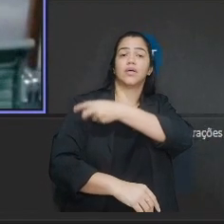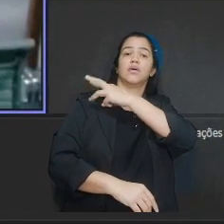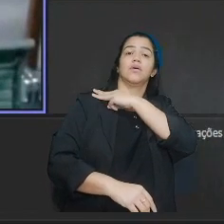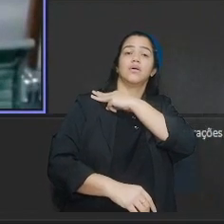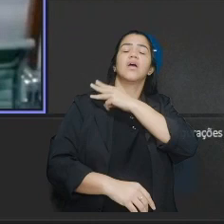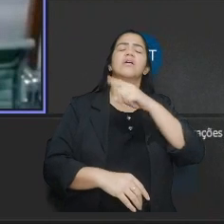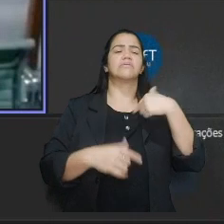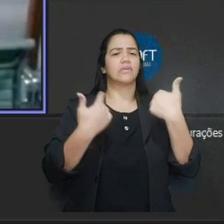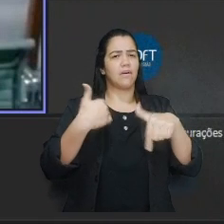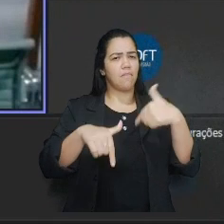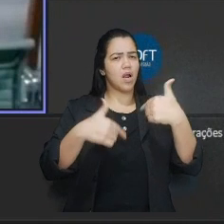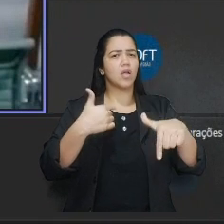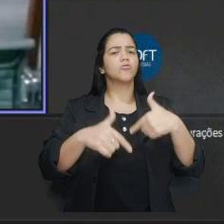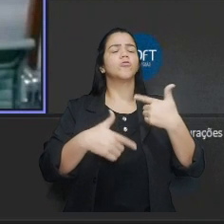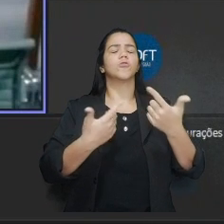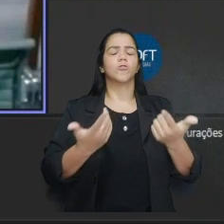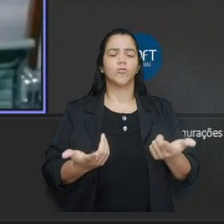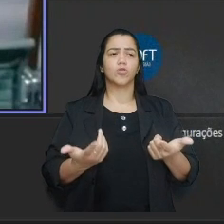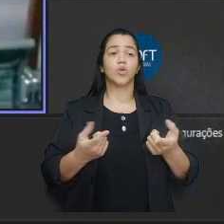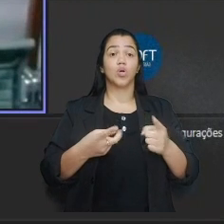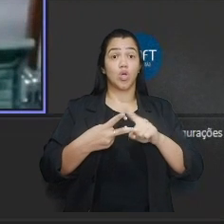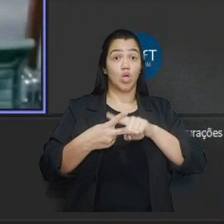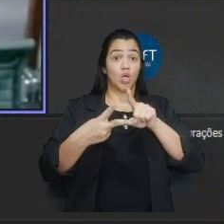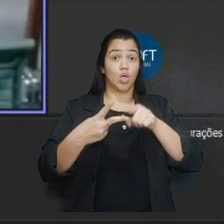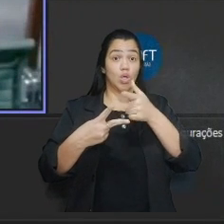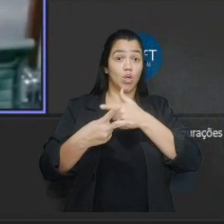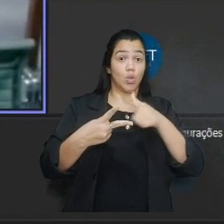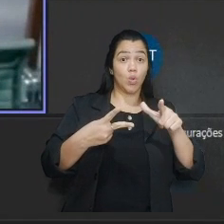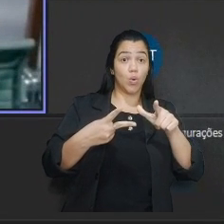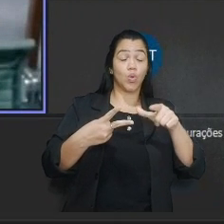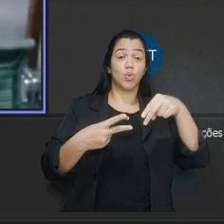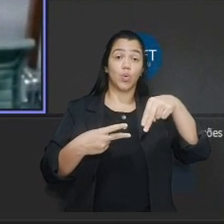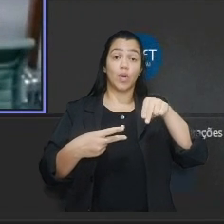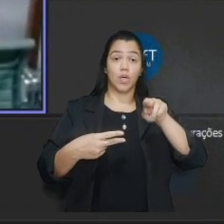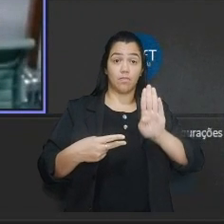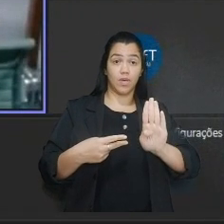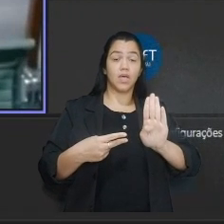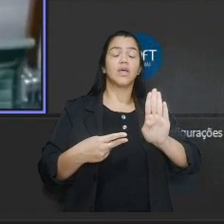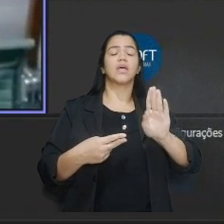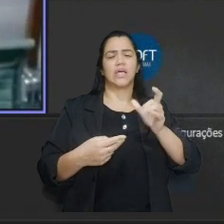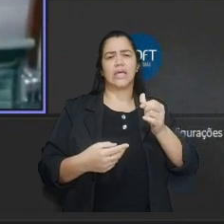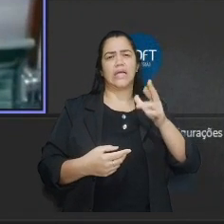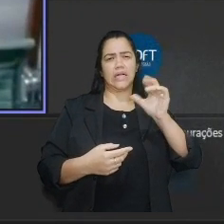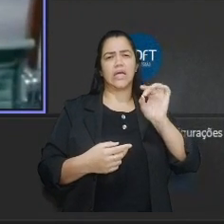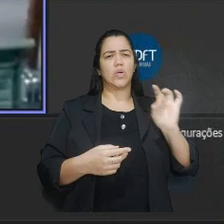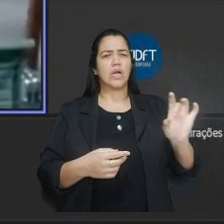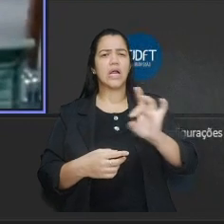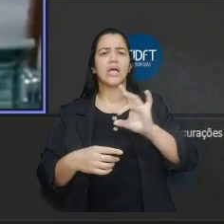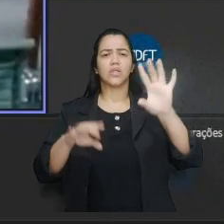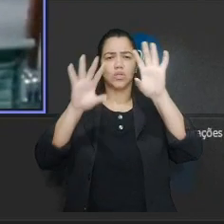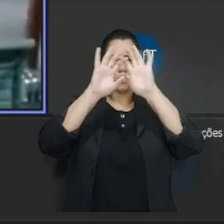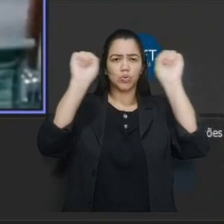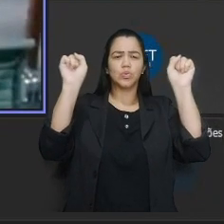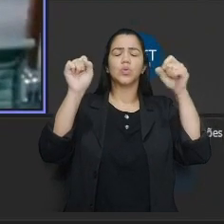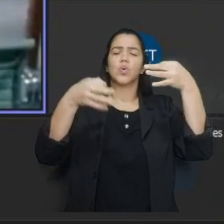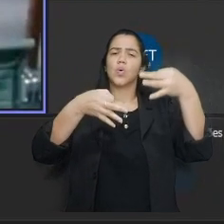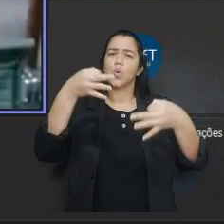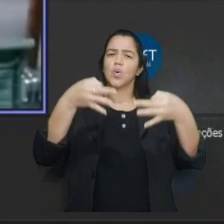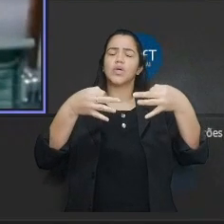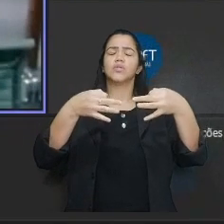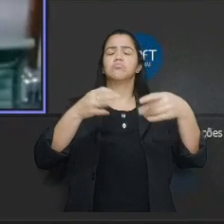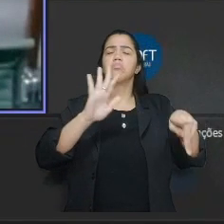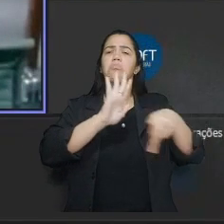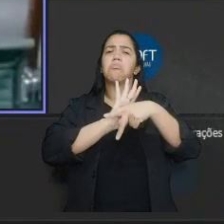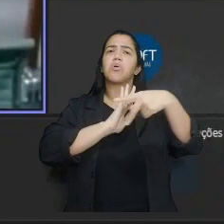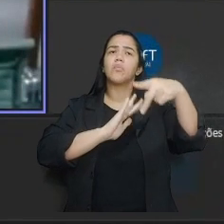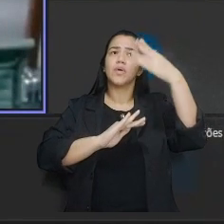é pessoa de nível médio, batalhador, e o outro do Núcleo Bandeirante, lógico que cada juiz tem